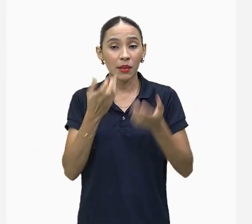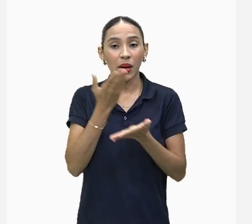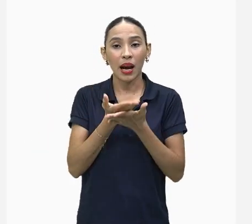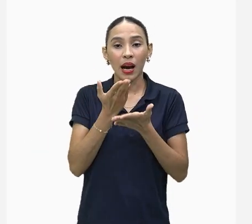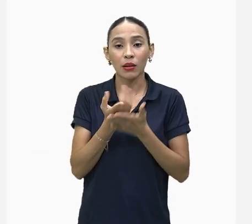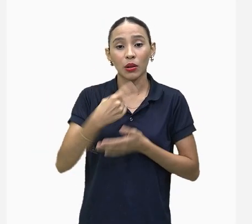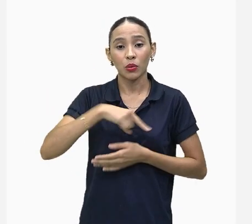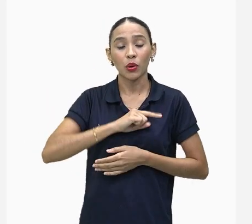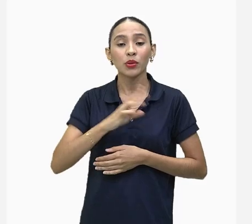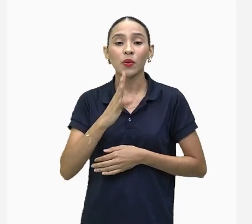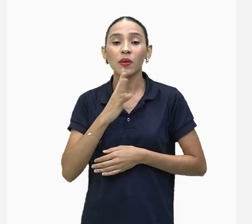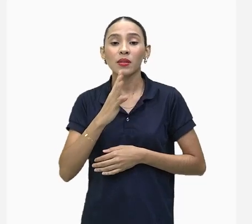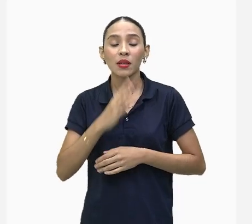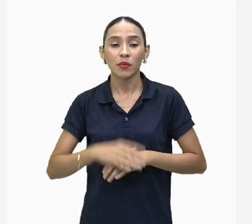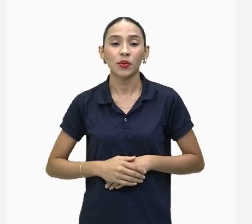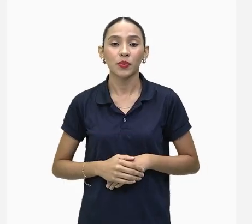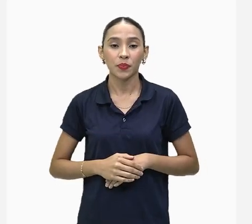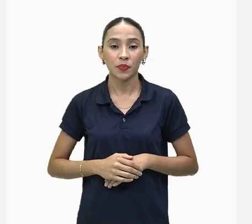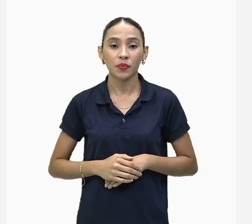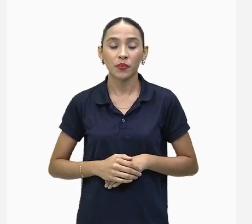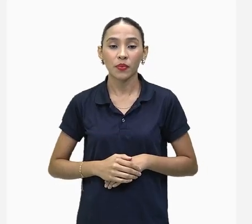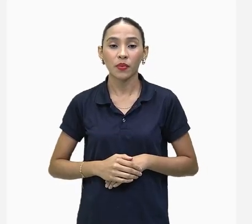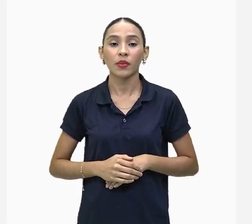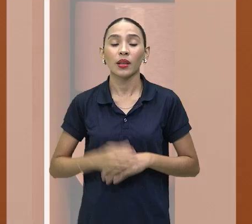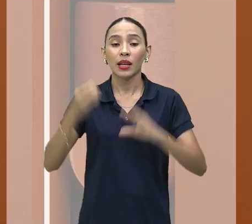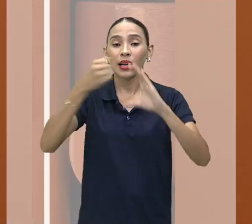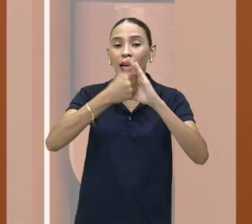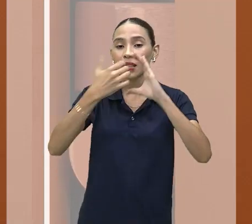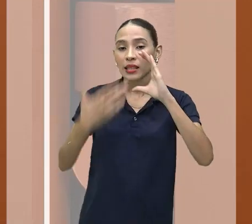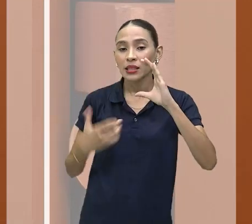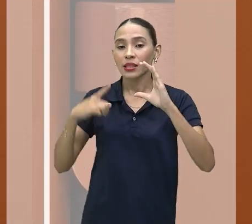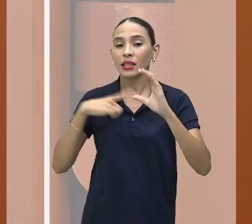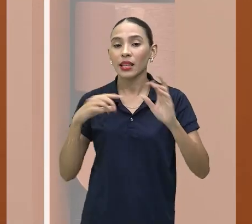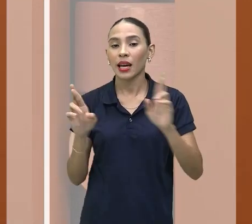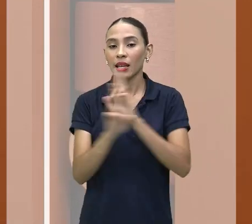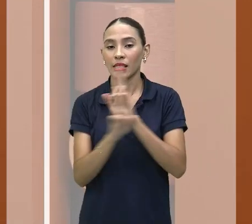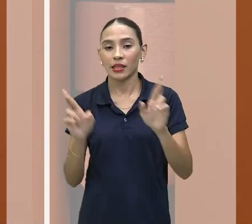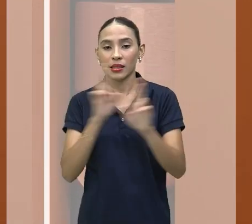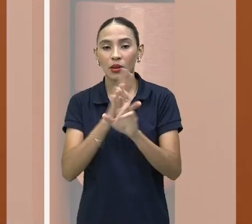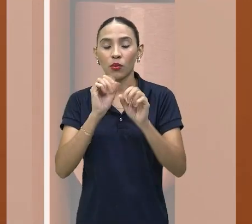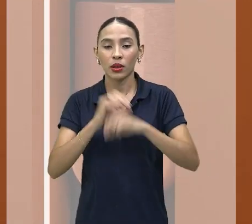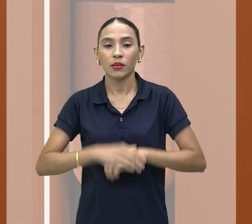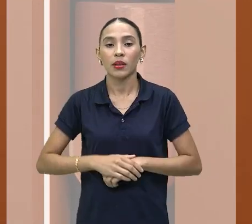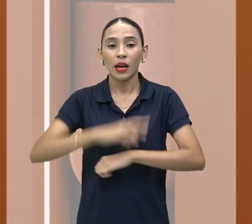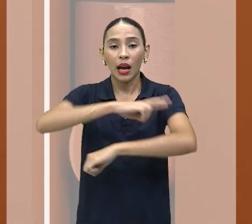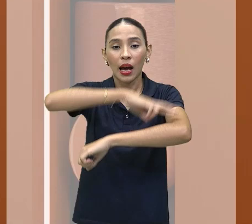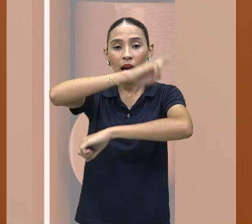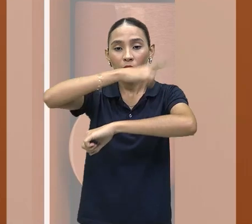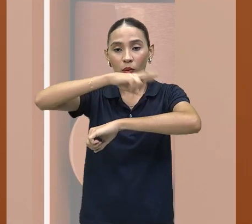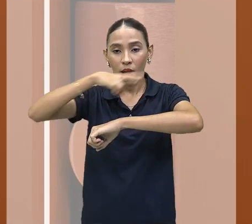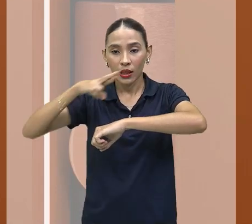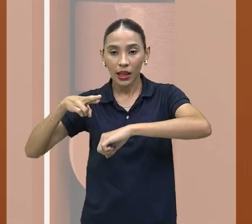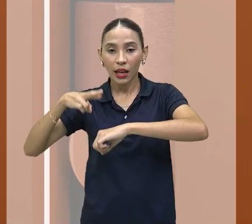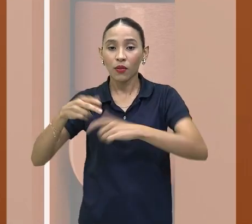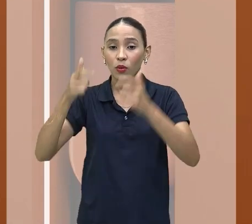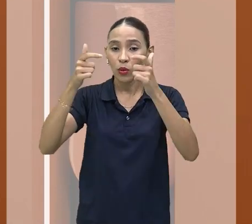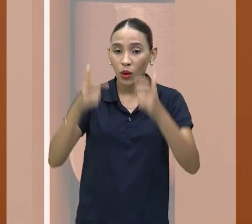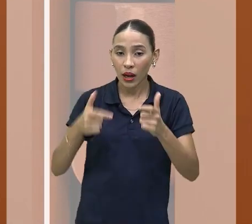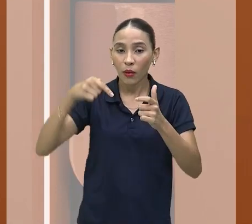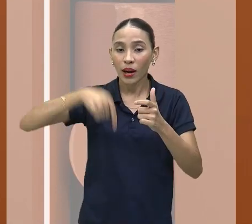nós conhecemos muitos aspectos relacionados ao relevo do território